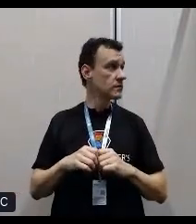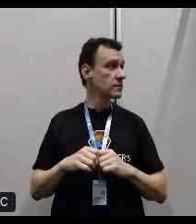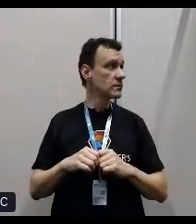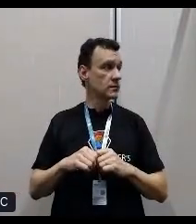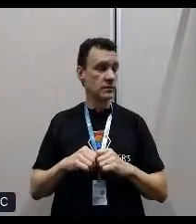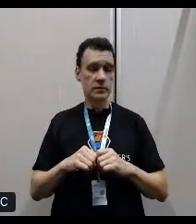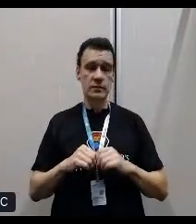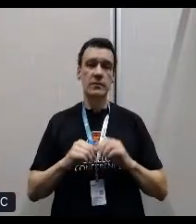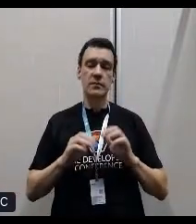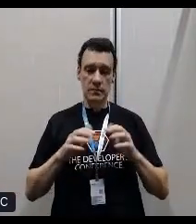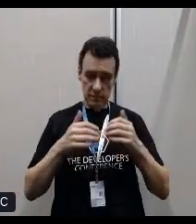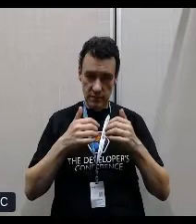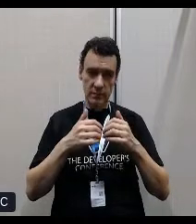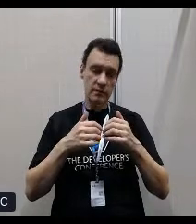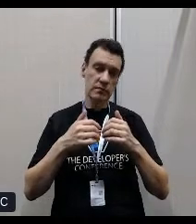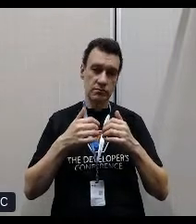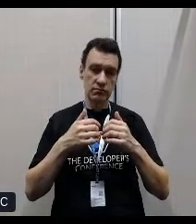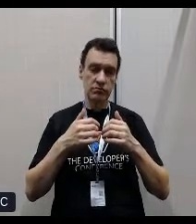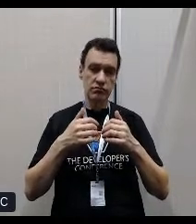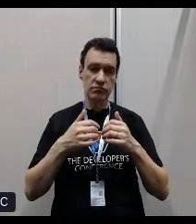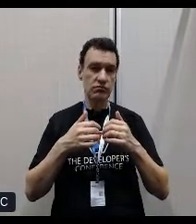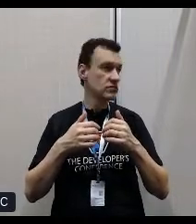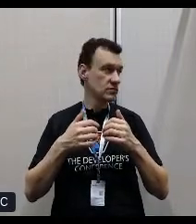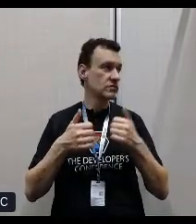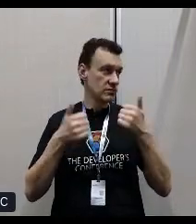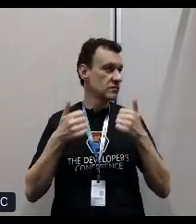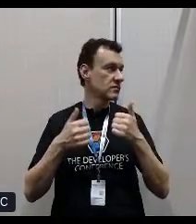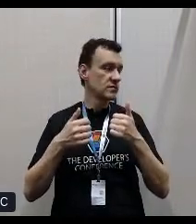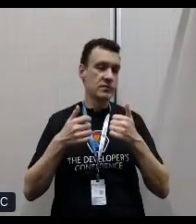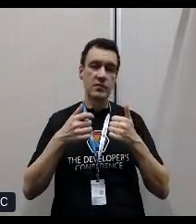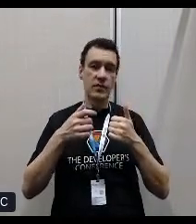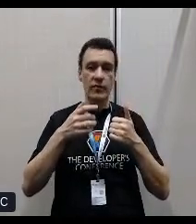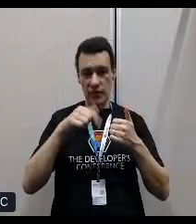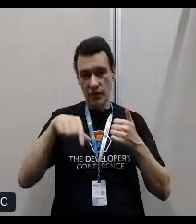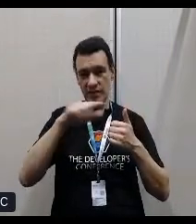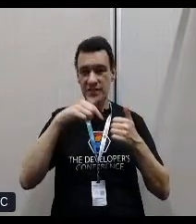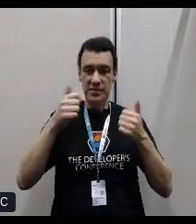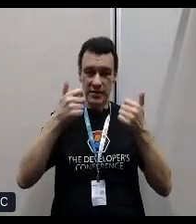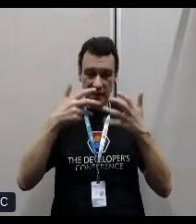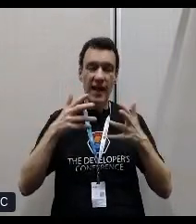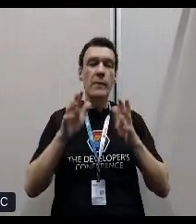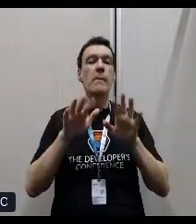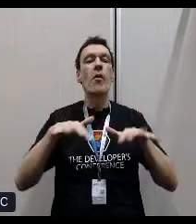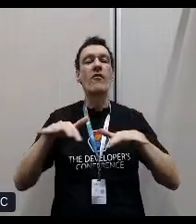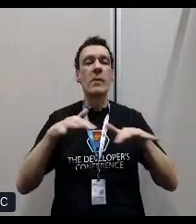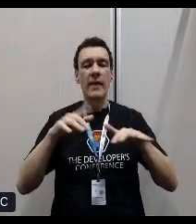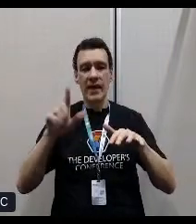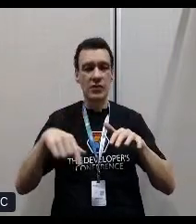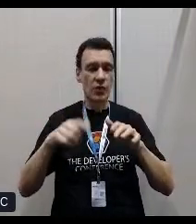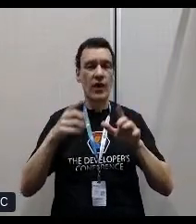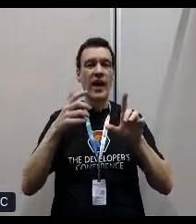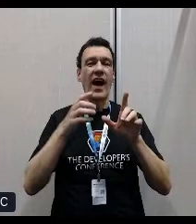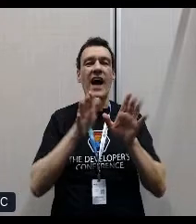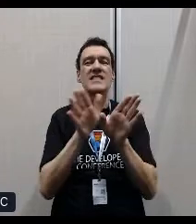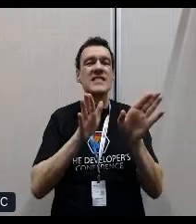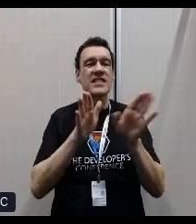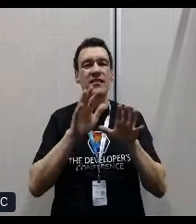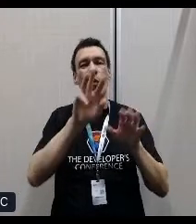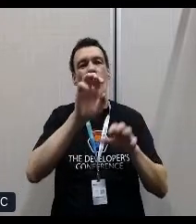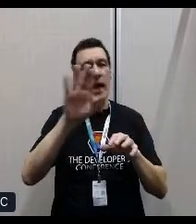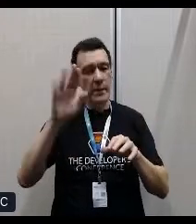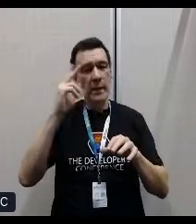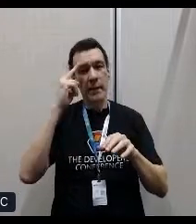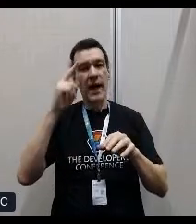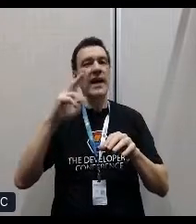do levantamento do movimento Web para Todos, de 2019, a gente já tem a mais recente, né? Mas que